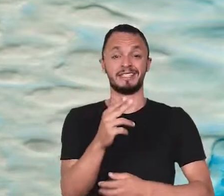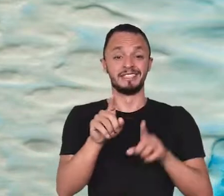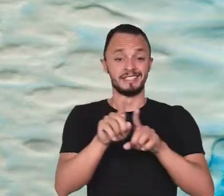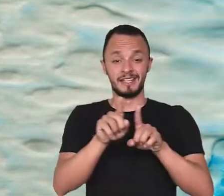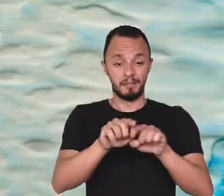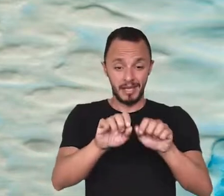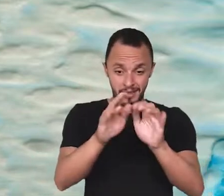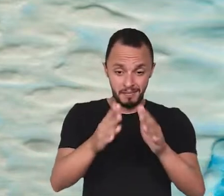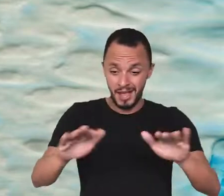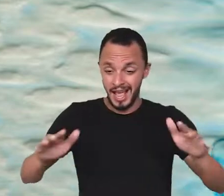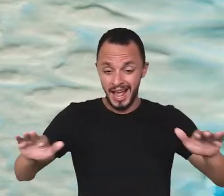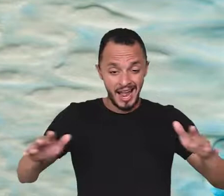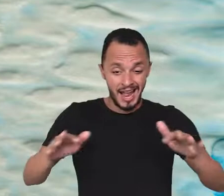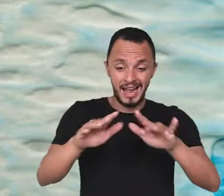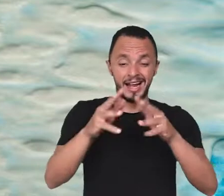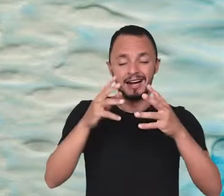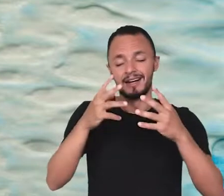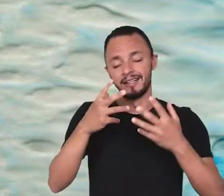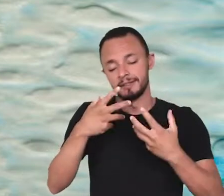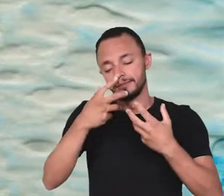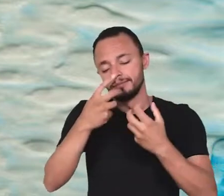E o gosto do mar me acolhe.